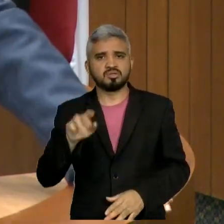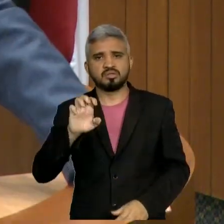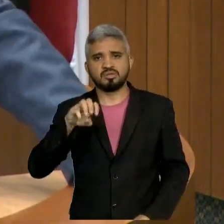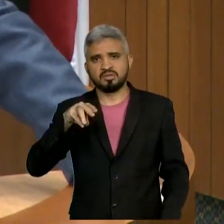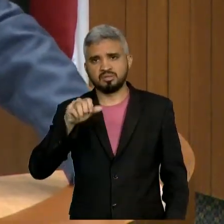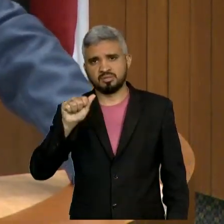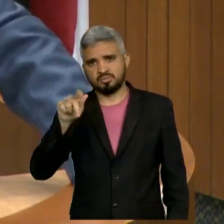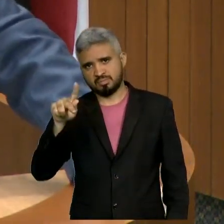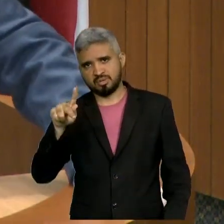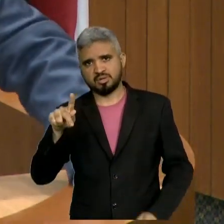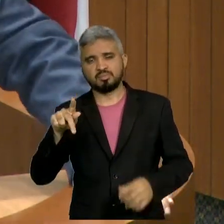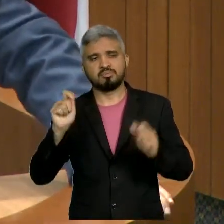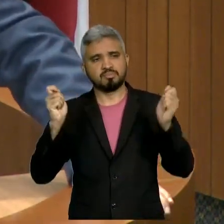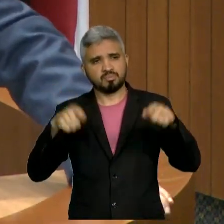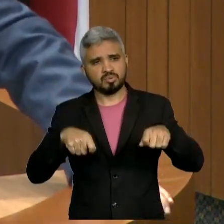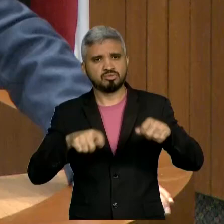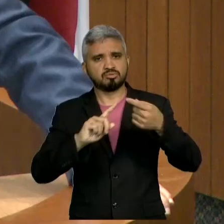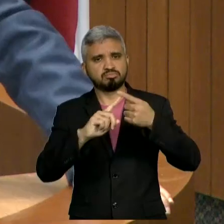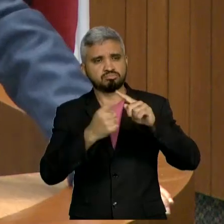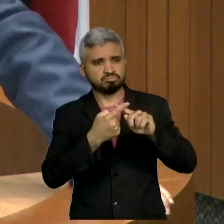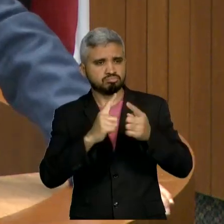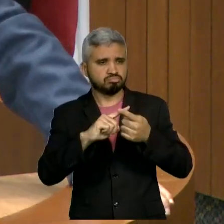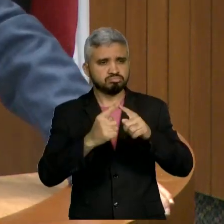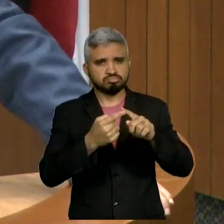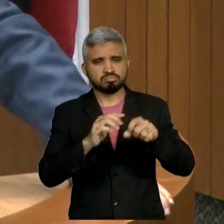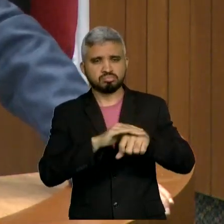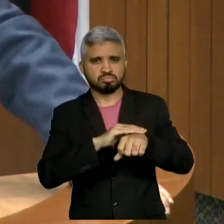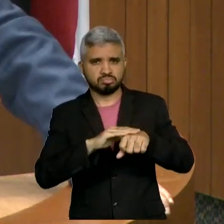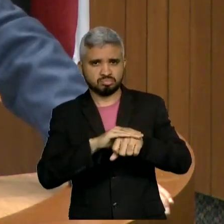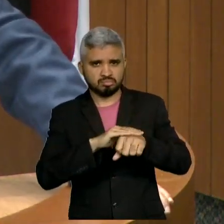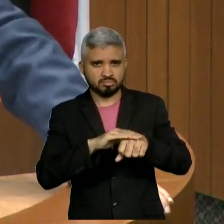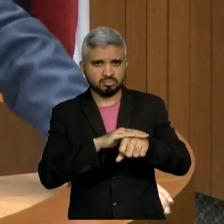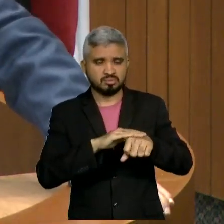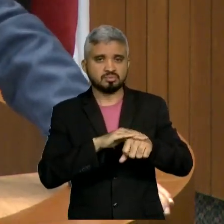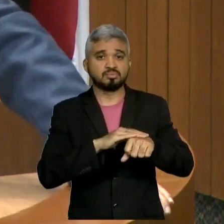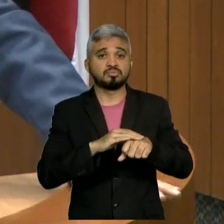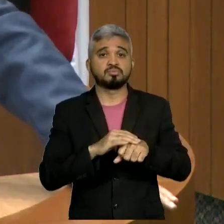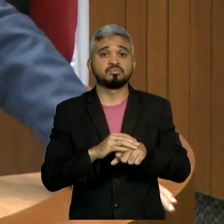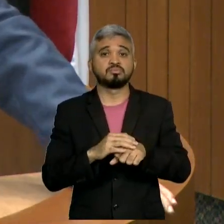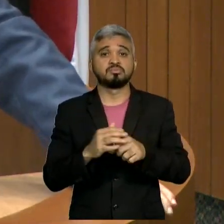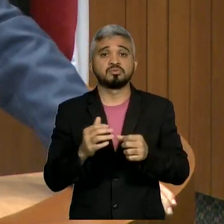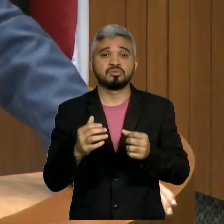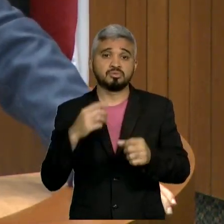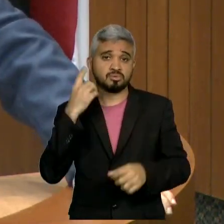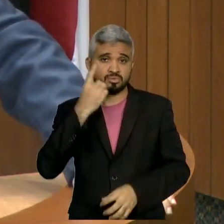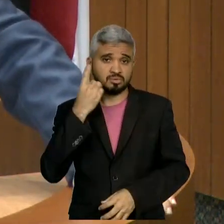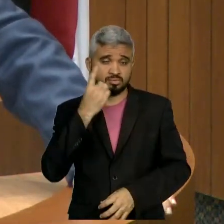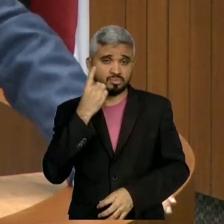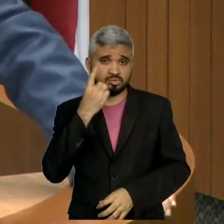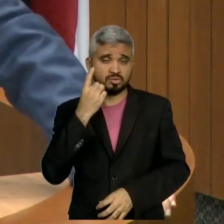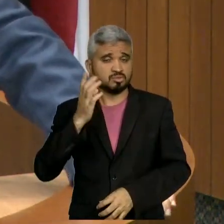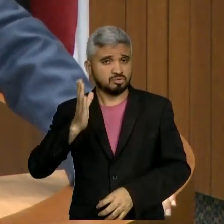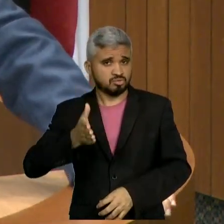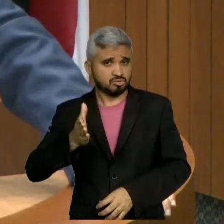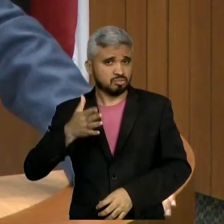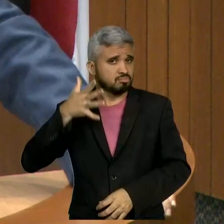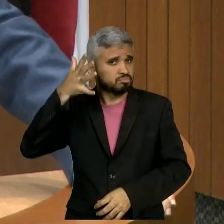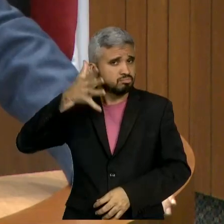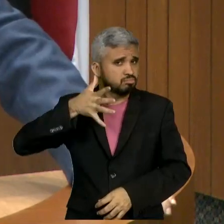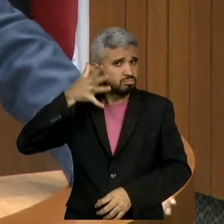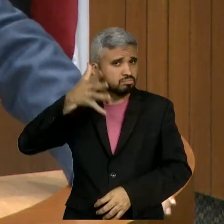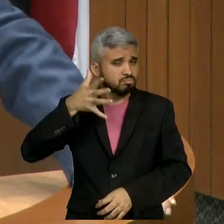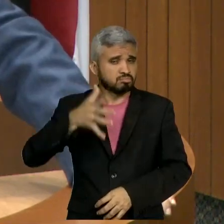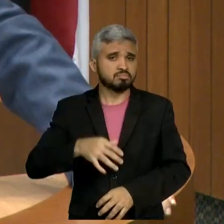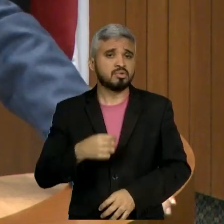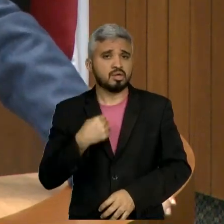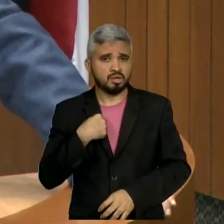poder superarmos esse momento de dificuldade. Faço aqui as minhas palavras dos deputados que se pronunciaram aqui nesse momento. Sou usuário